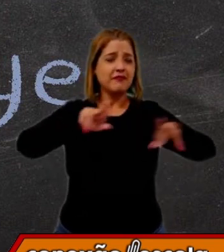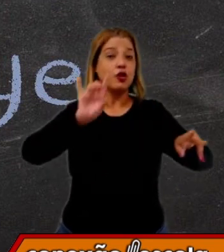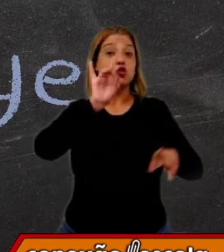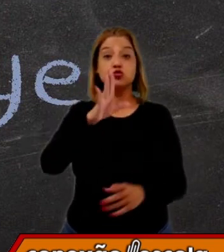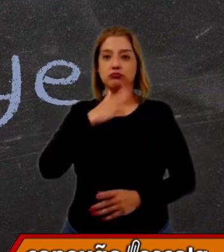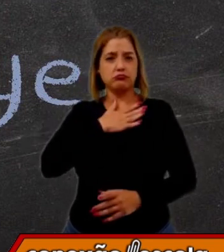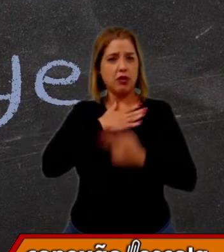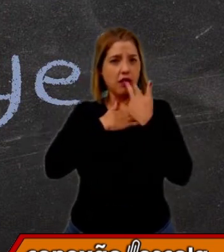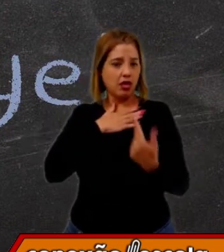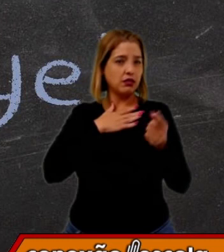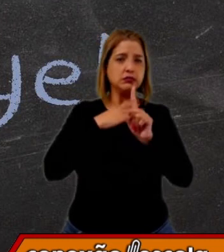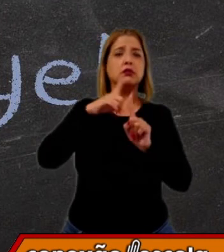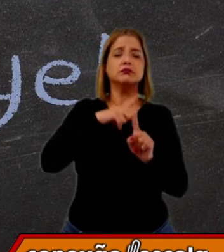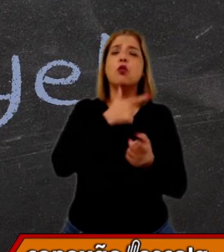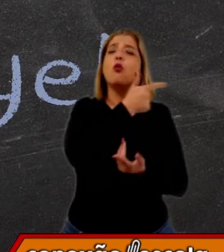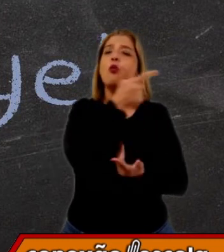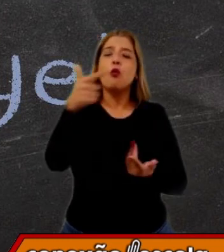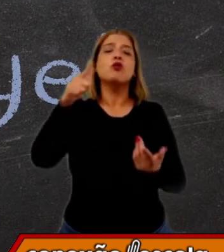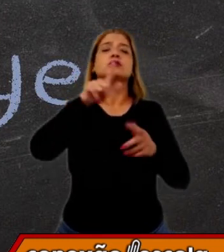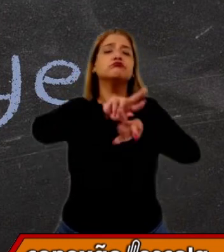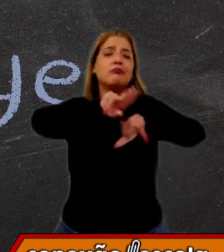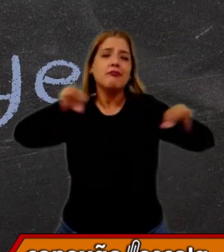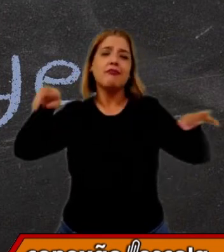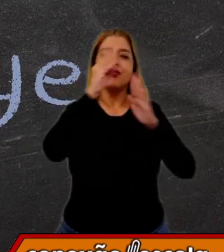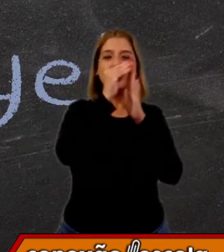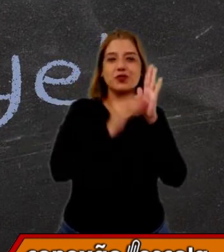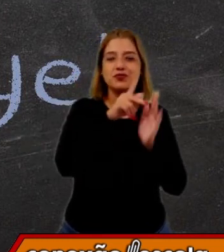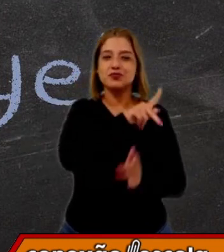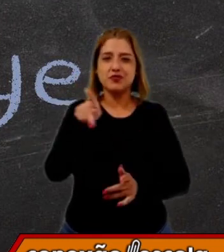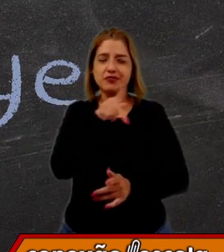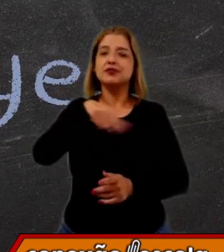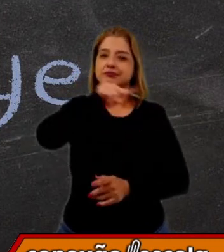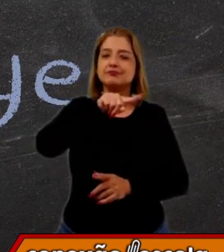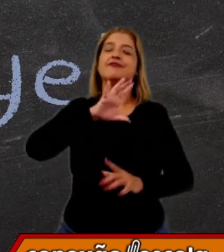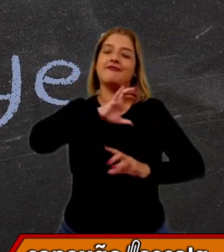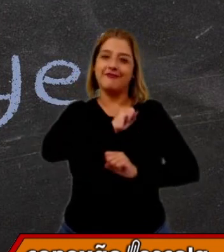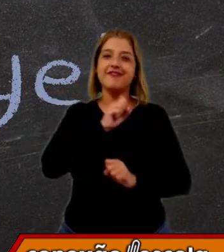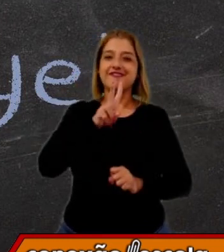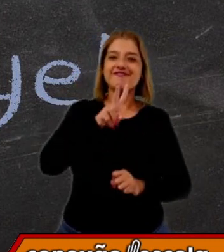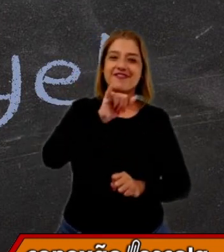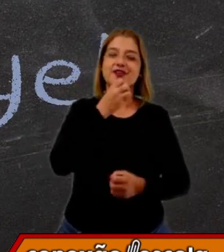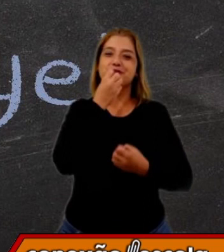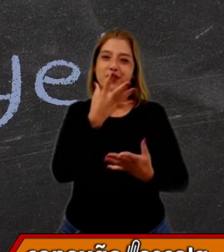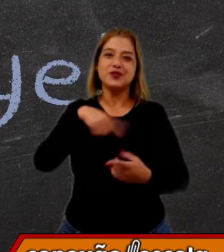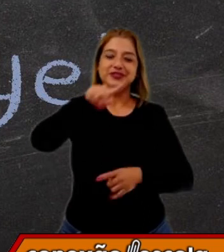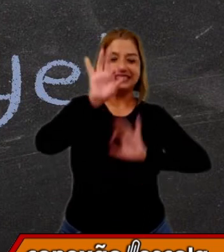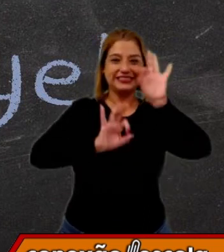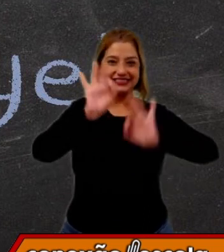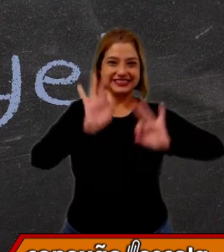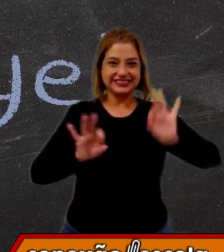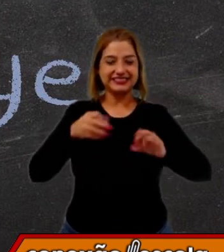meu conteúdo de língua inglesa instalar mas os outros professores também eu tenho certeza que você vai gostar bastante do que nós temos preparado para vocês